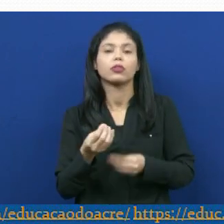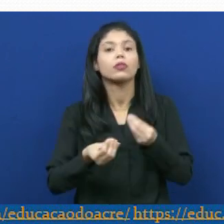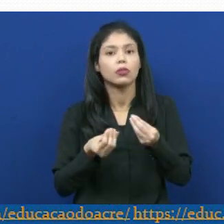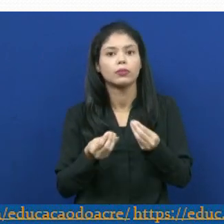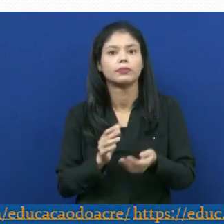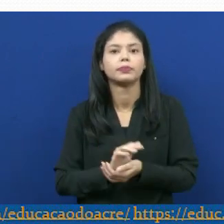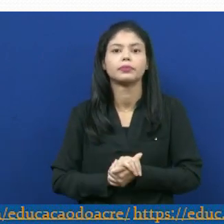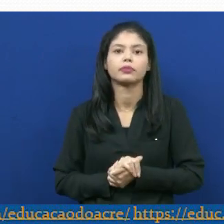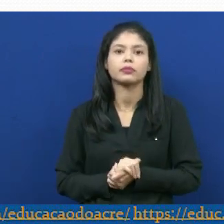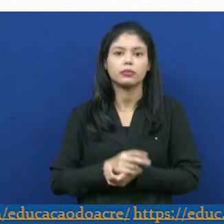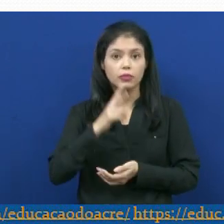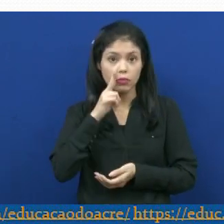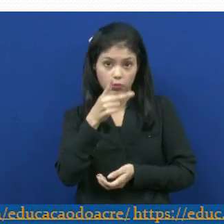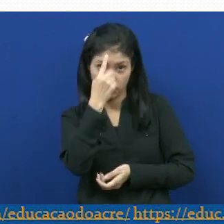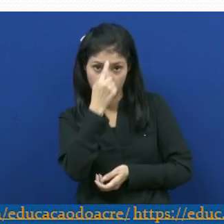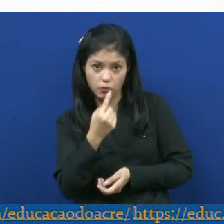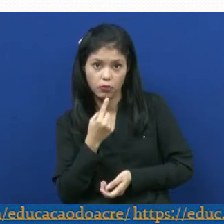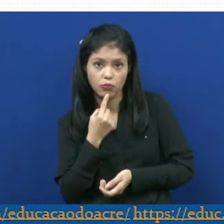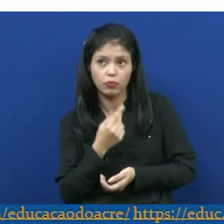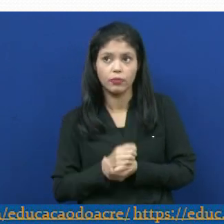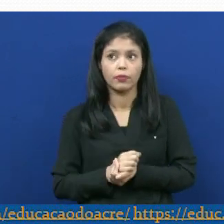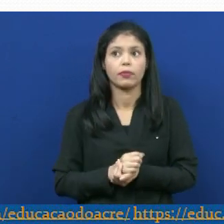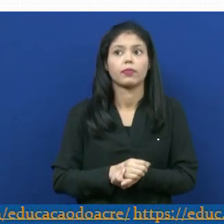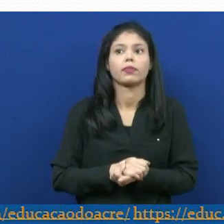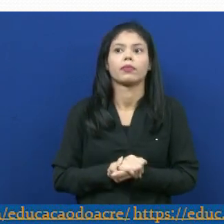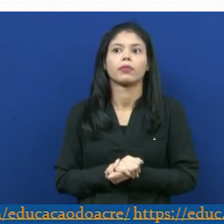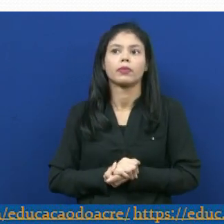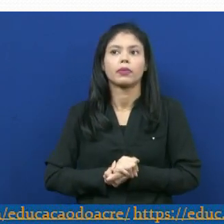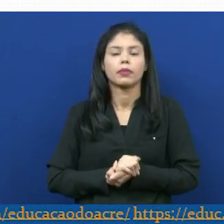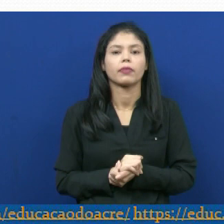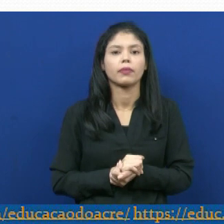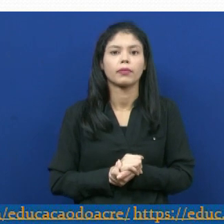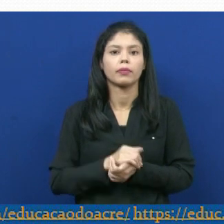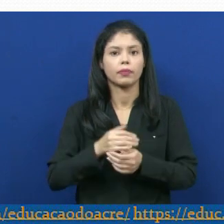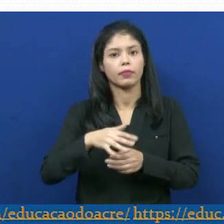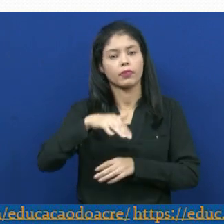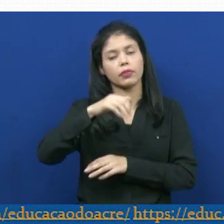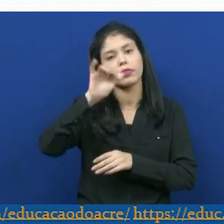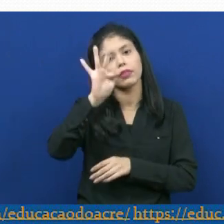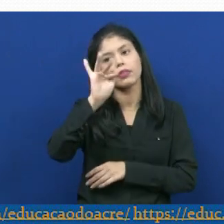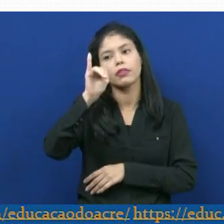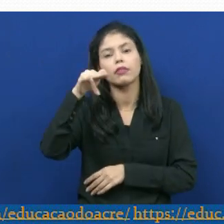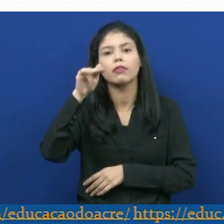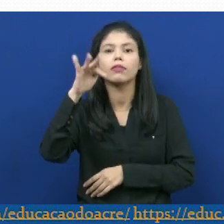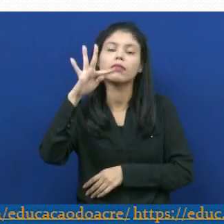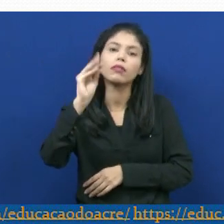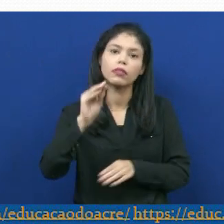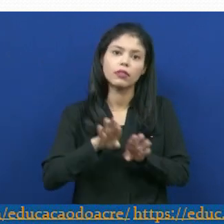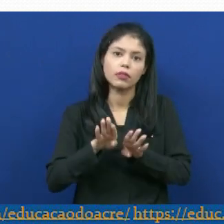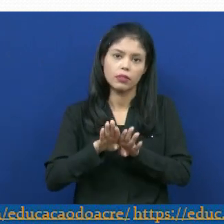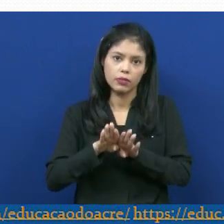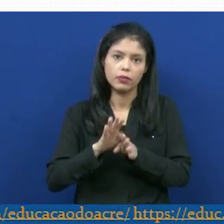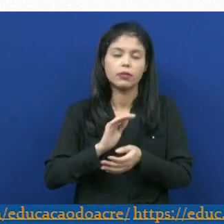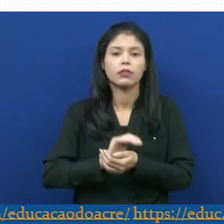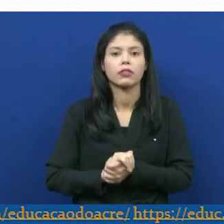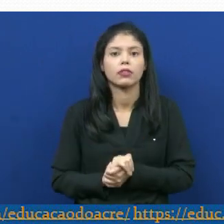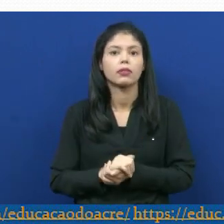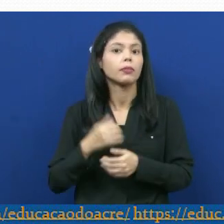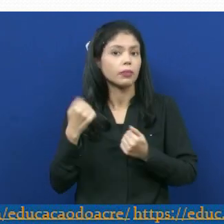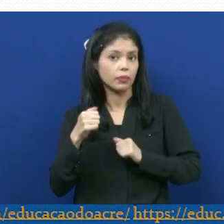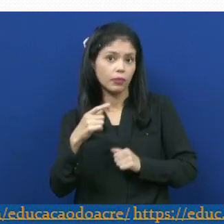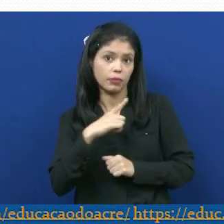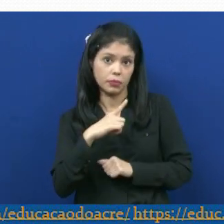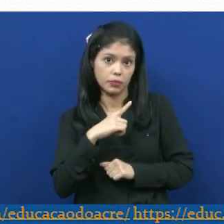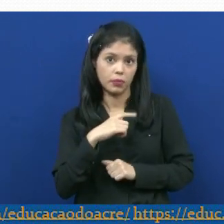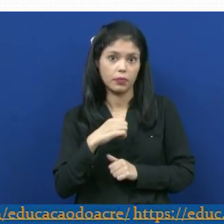dessa maneira que você está vendo. Como a nossa sequência ela é finita, a nossa progressão geométrica ela é finita, então nós